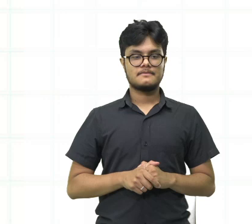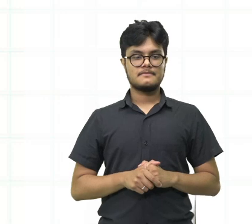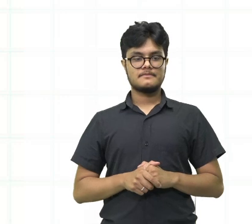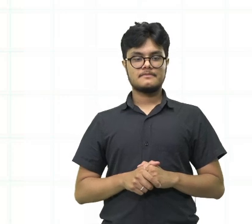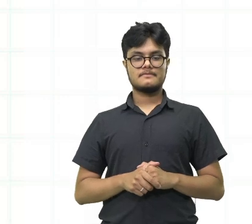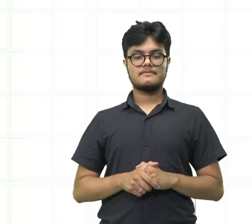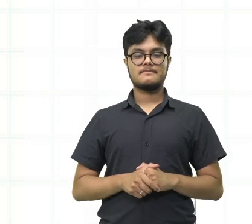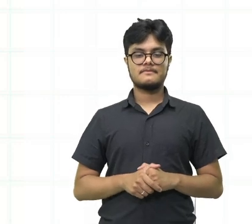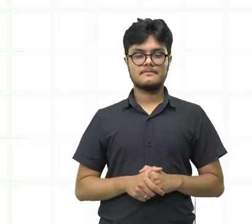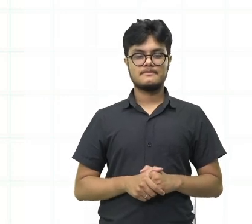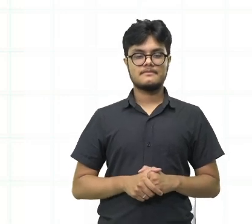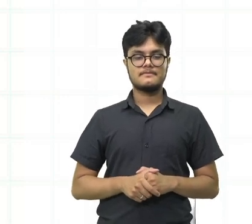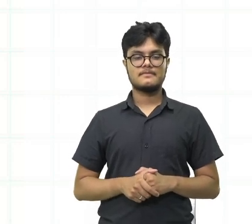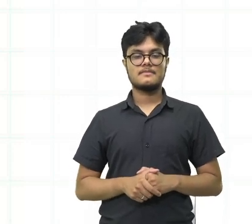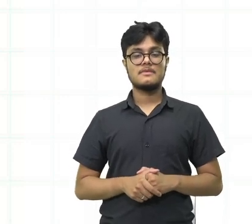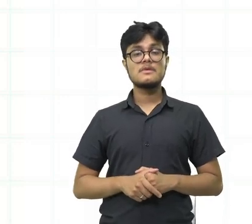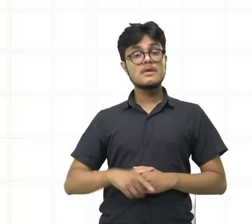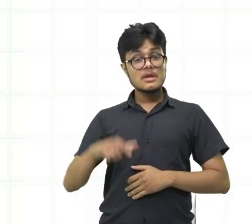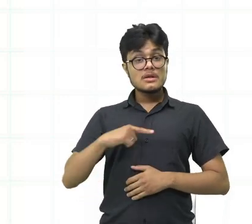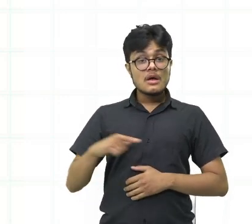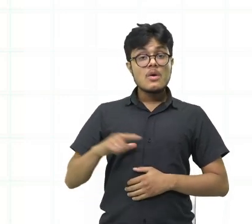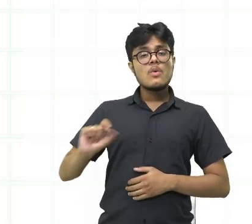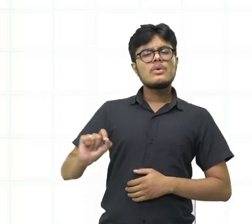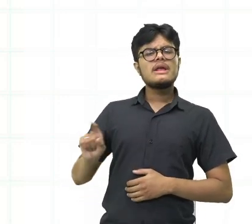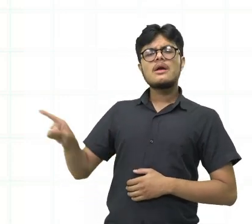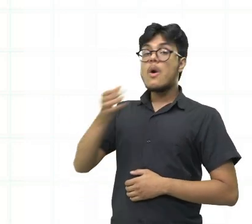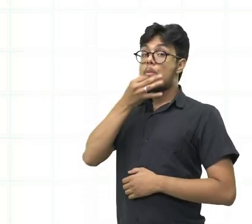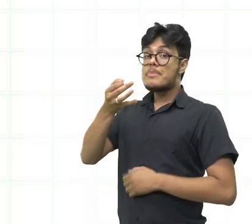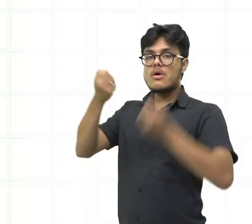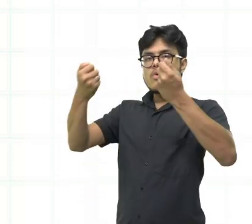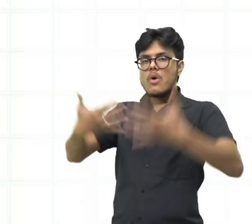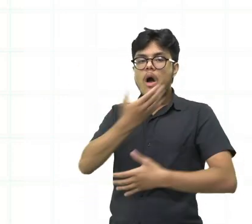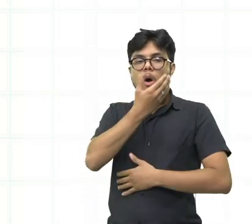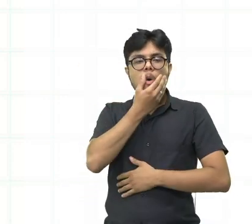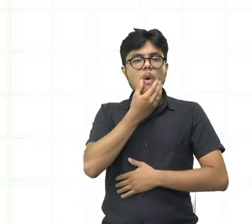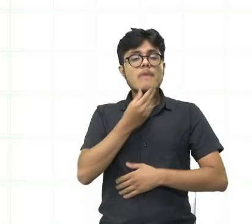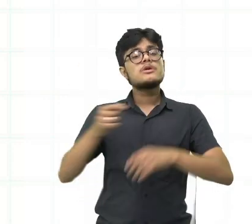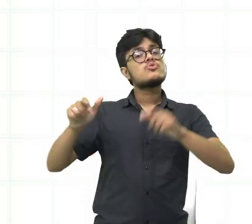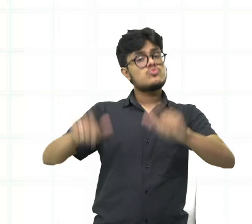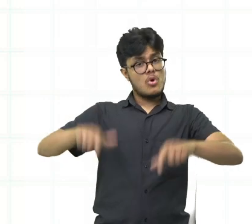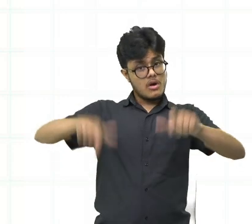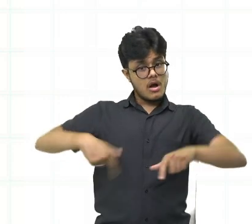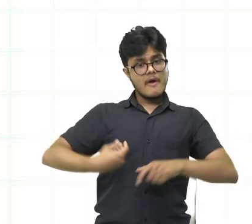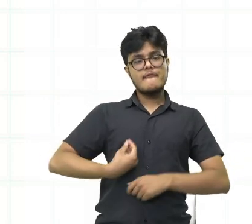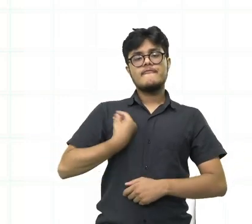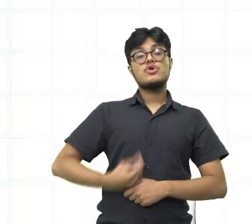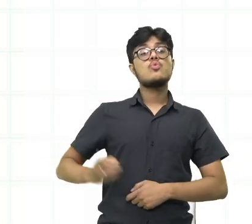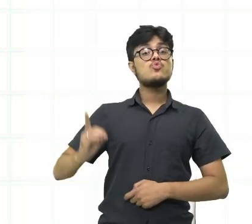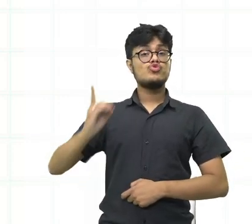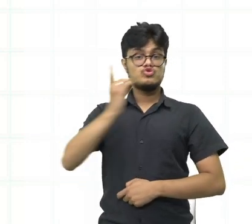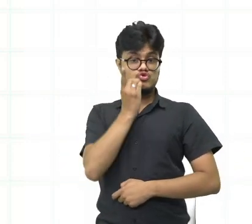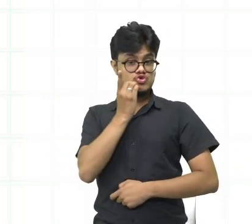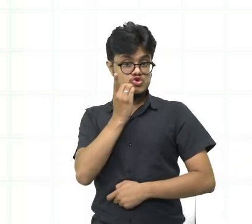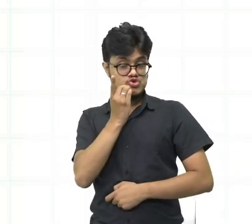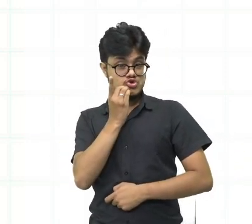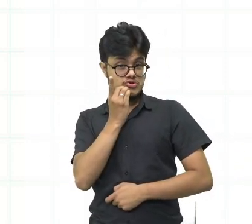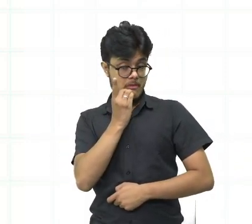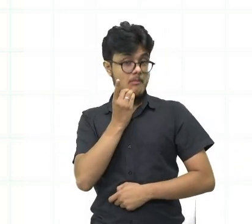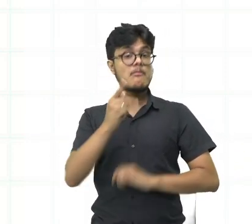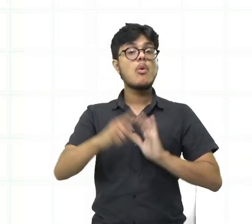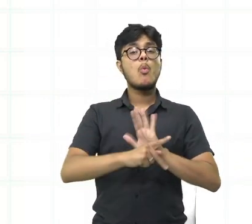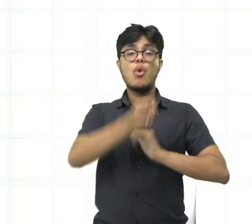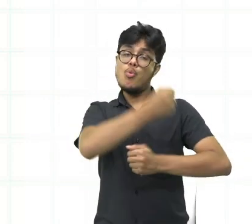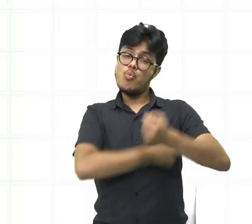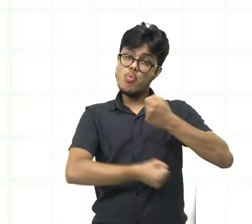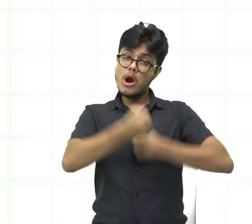só, percebam que ele já vem mostrando, ó, da onde, o local, a data. Ele já logo no